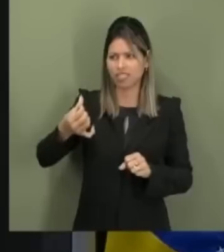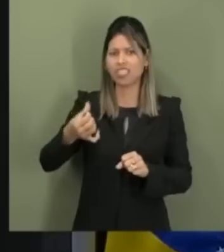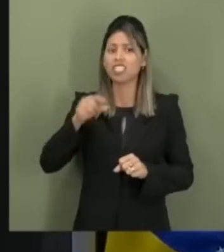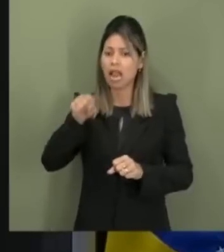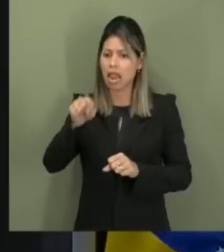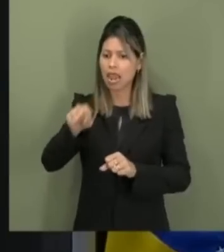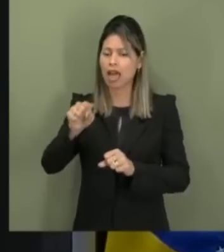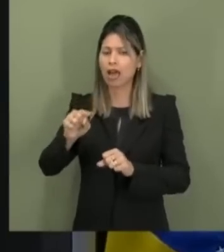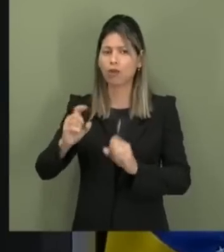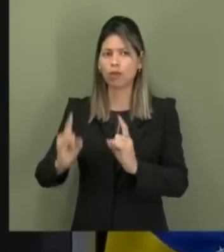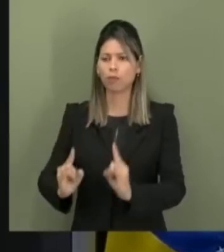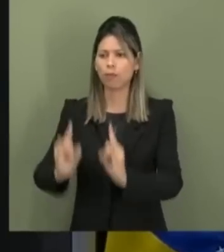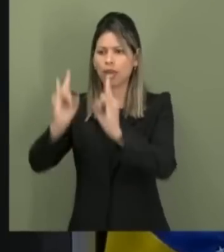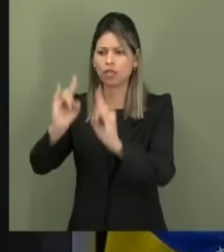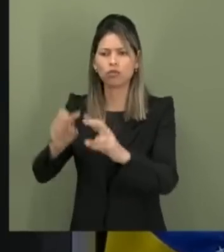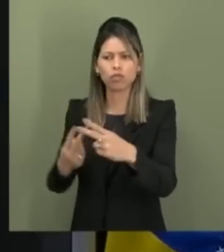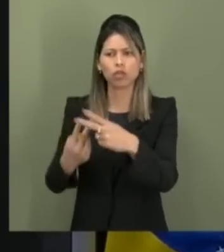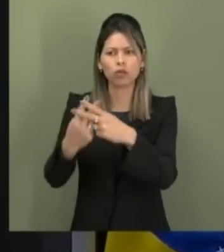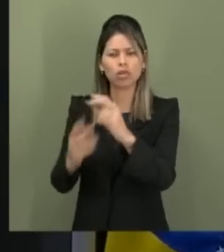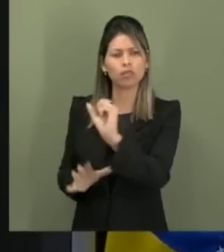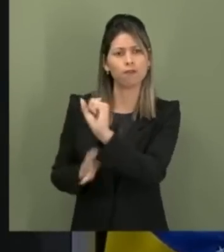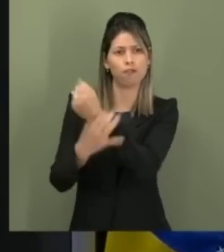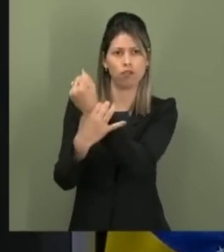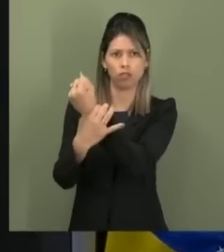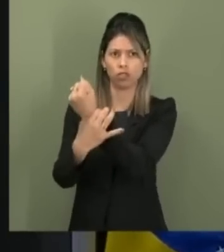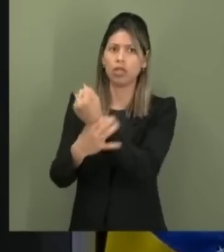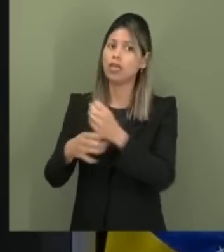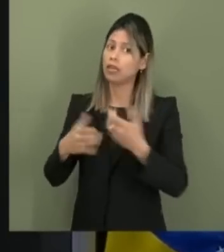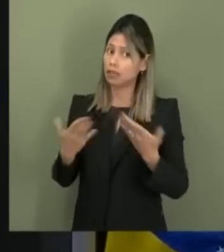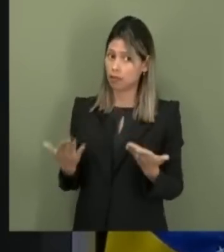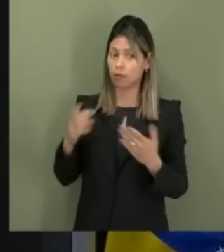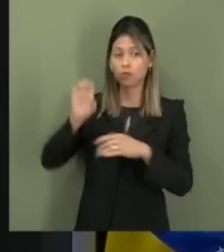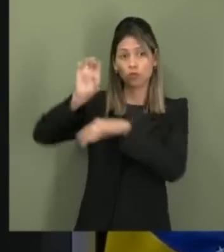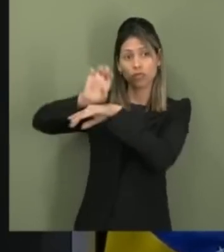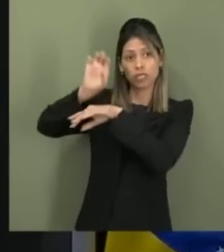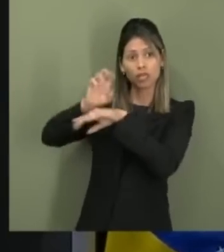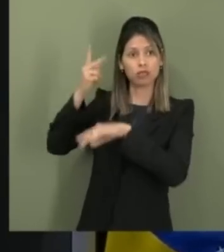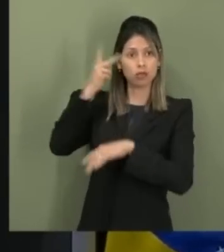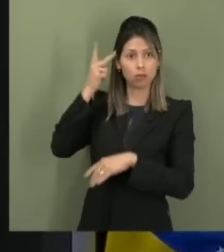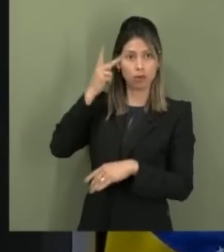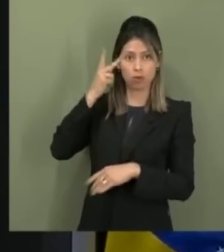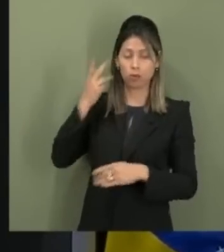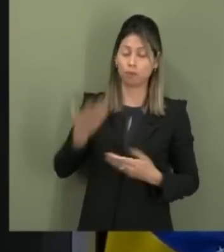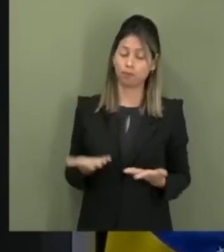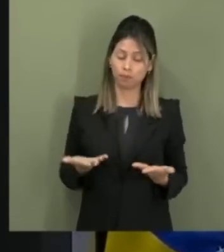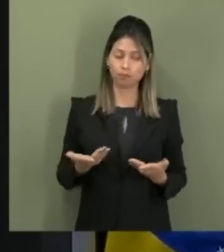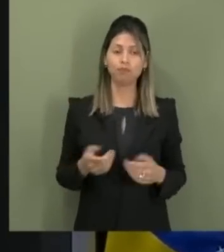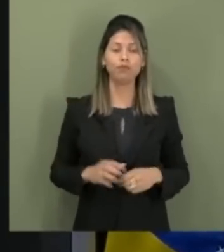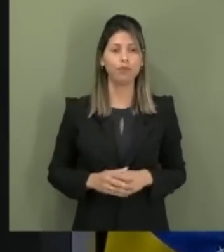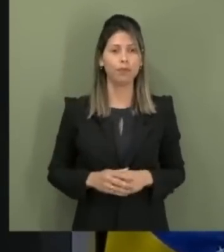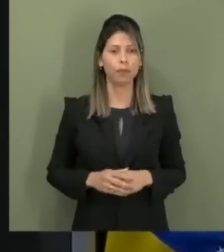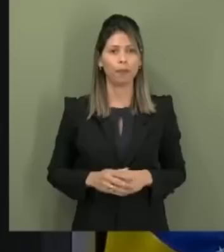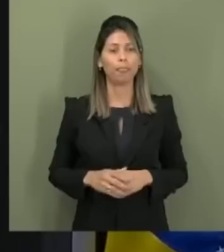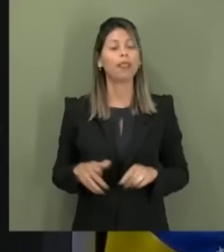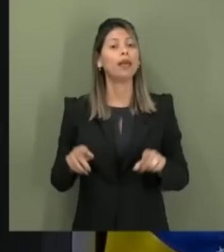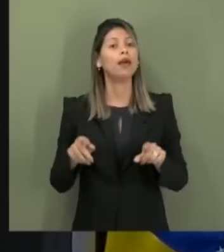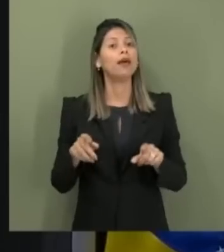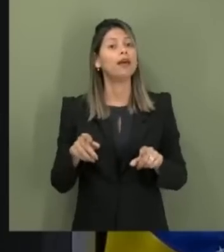em São Paulo. Eu quero aqui render uma homenagem também, presidente,